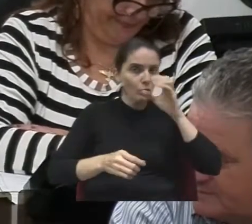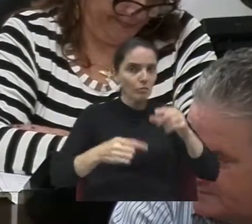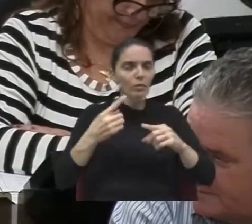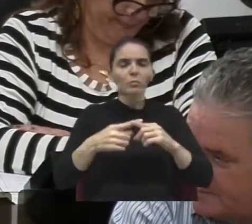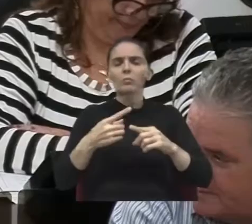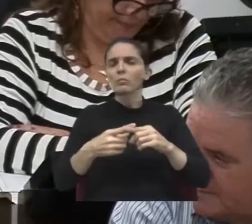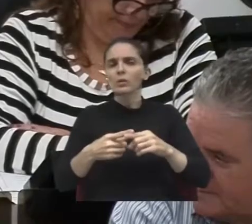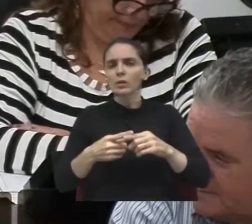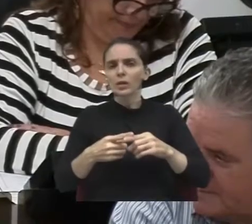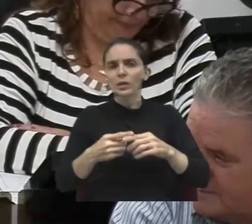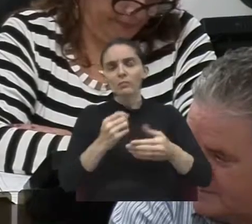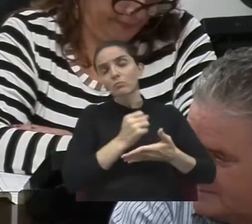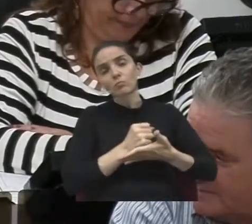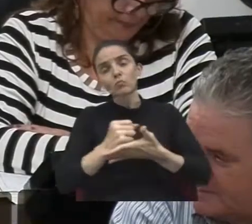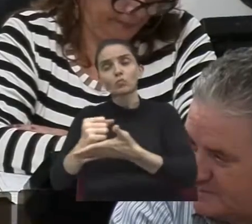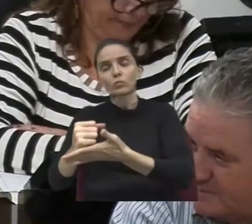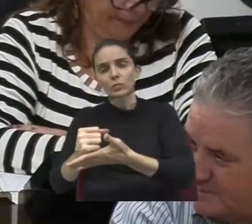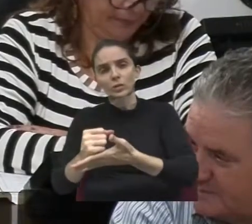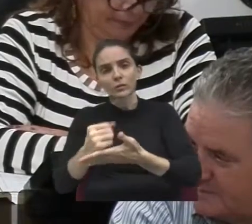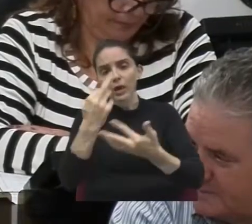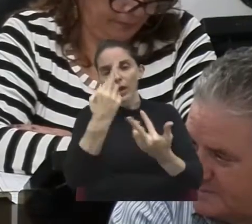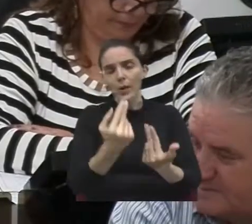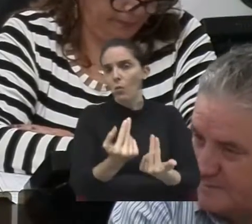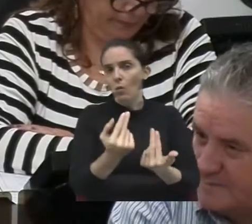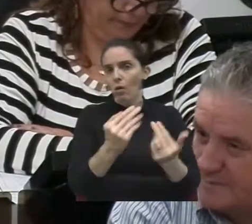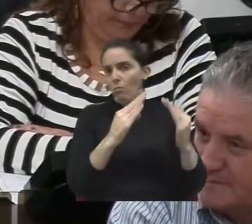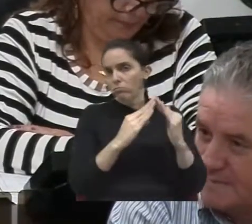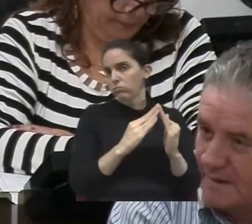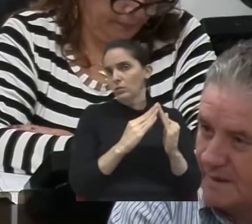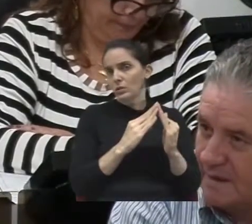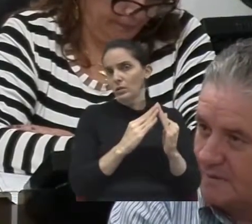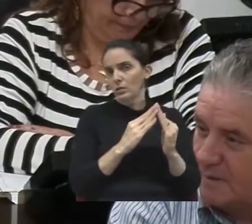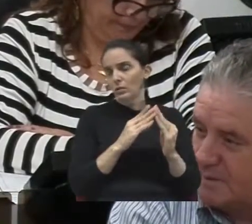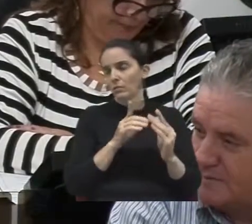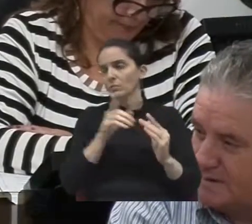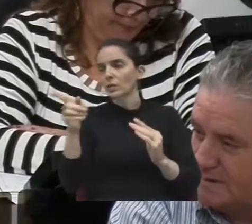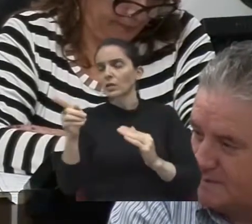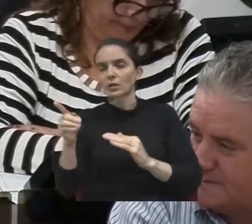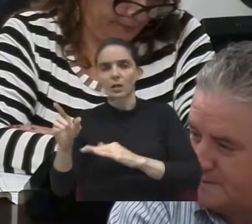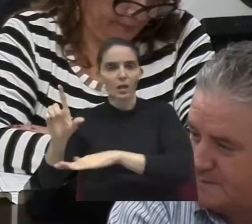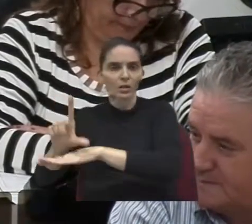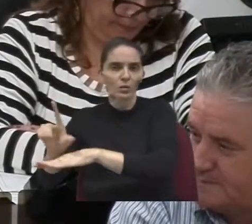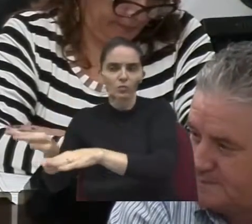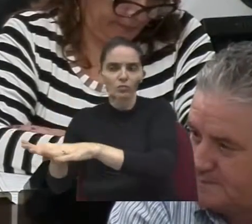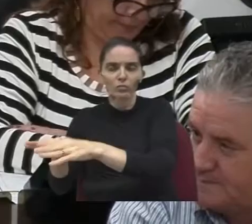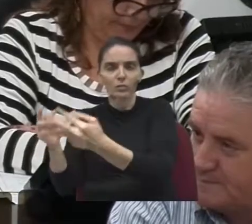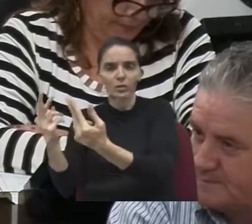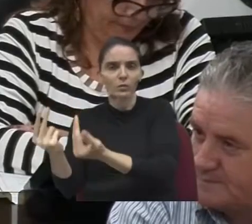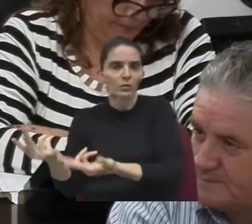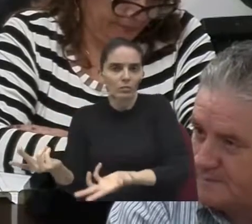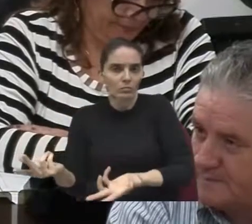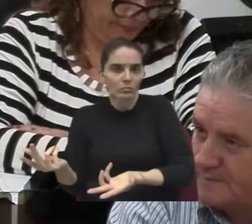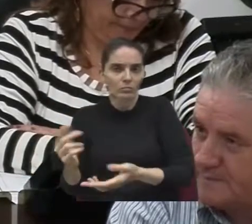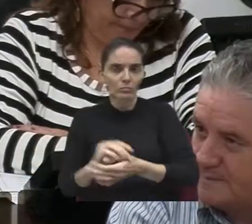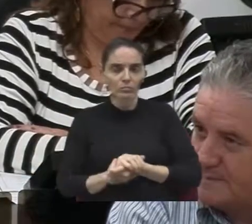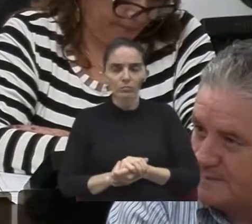esse hábito que eu tenho dentro da minha residência também para a rua? E, automaticamente,